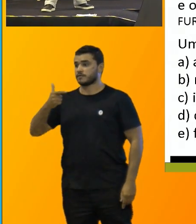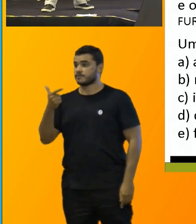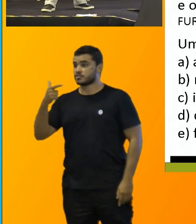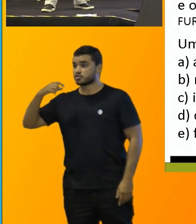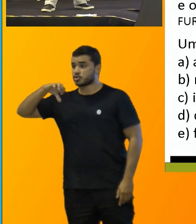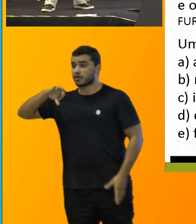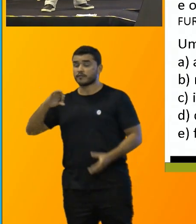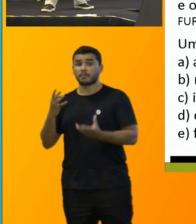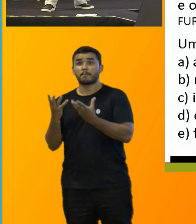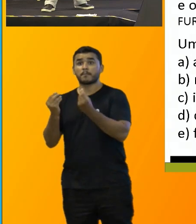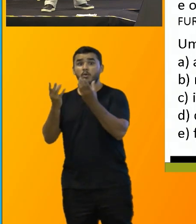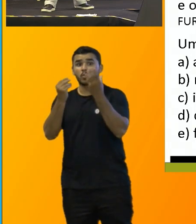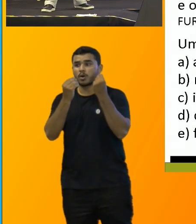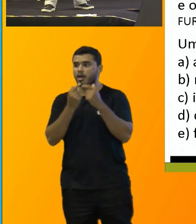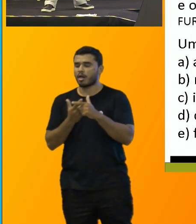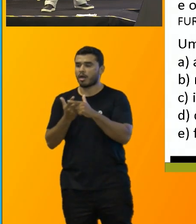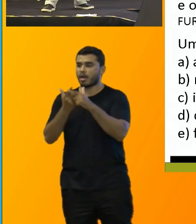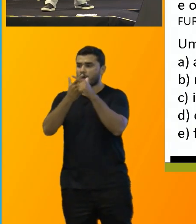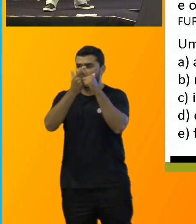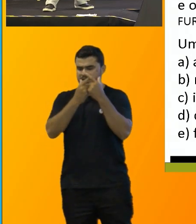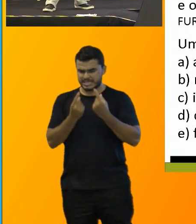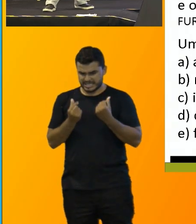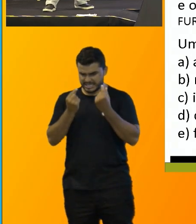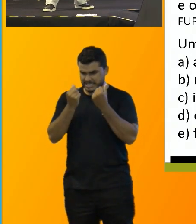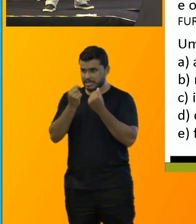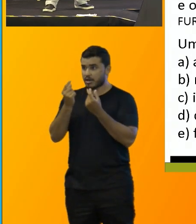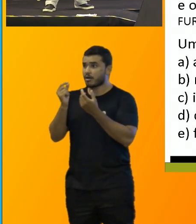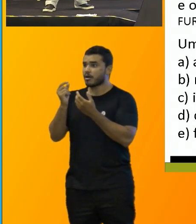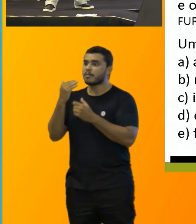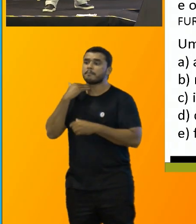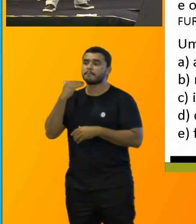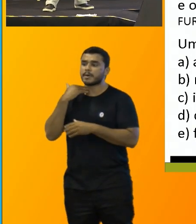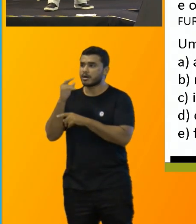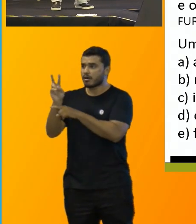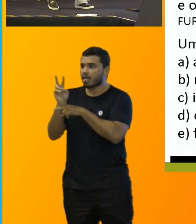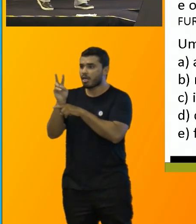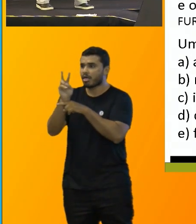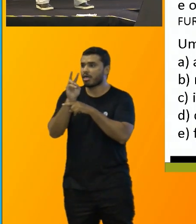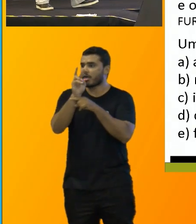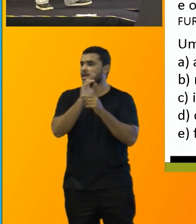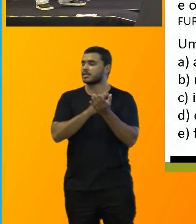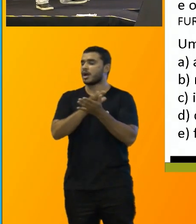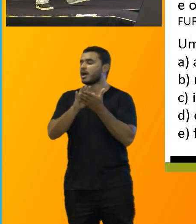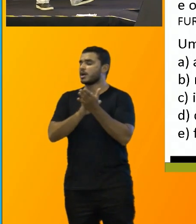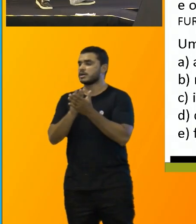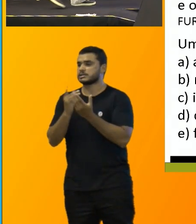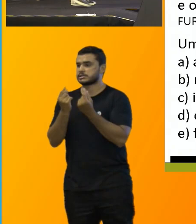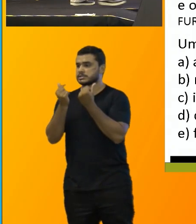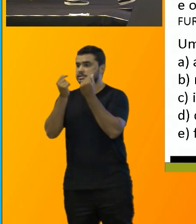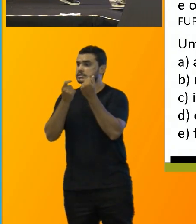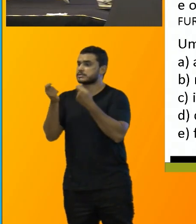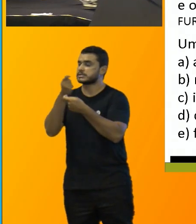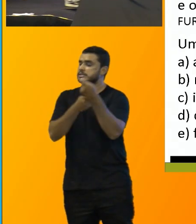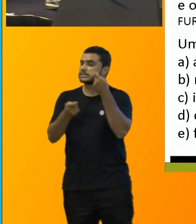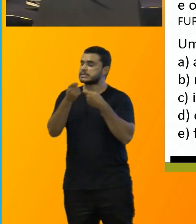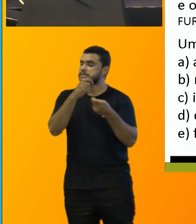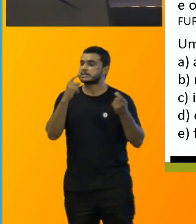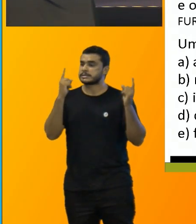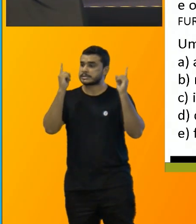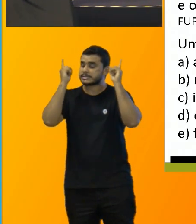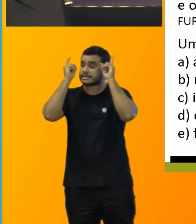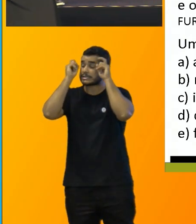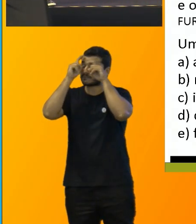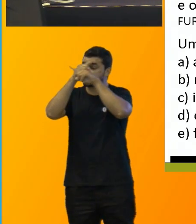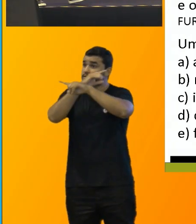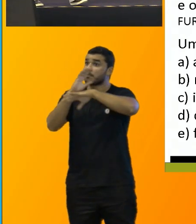superprodução. O crédito tinha se extinguido, os bancos quebraram, o mundo passava por uma crise de grande